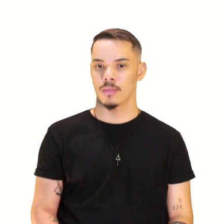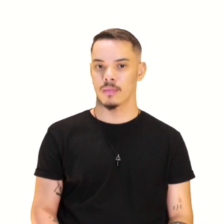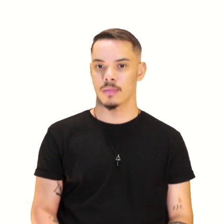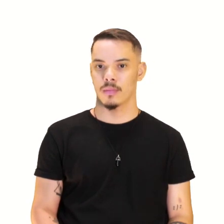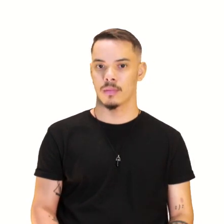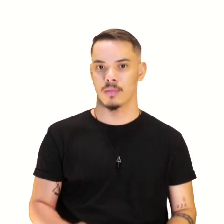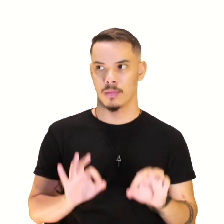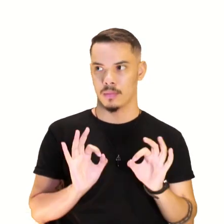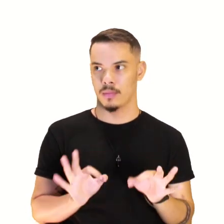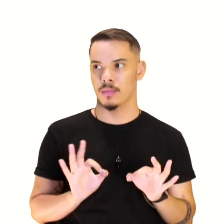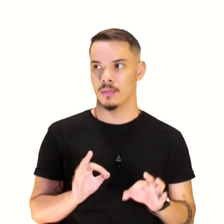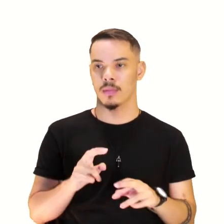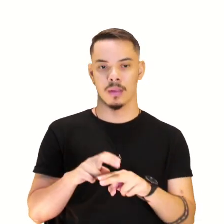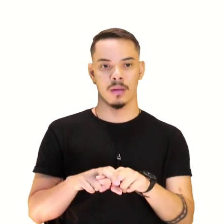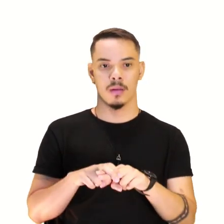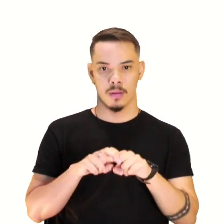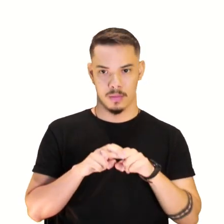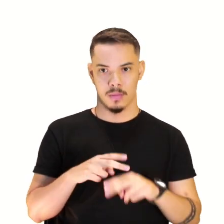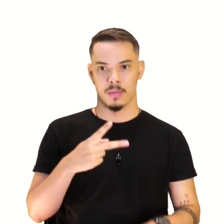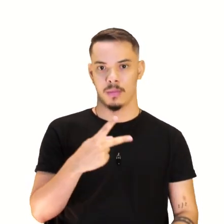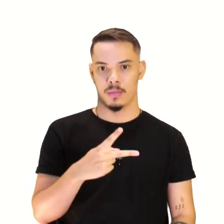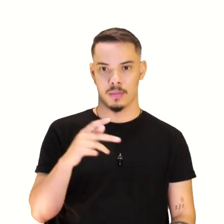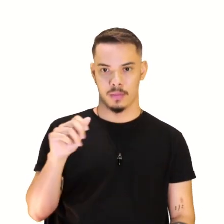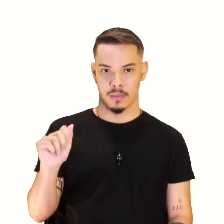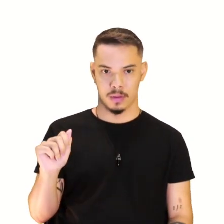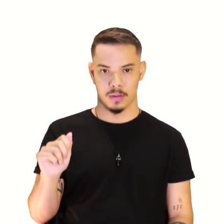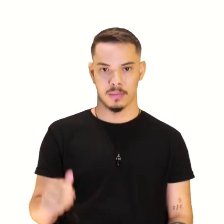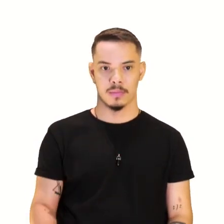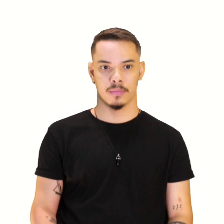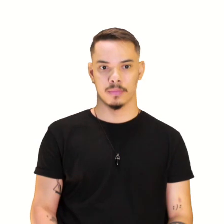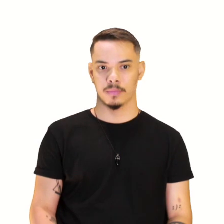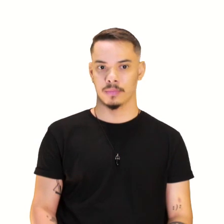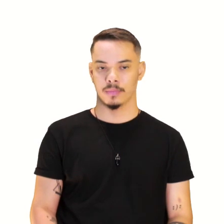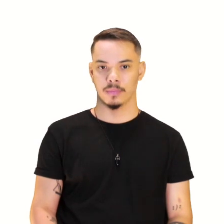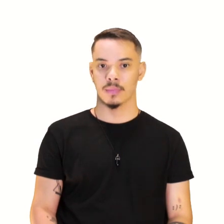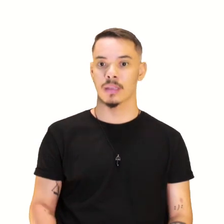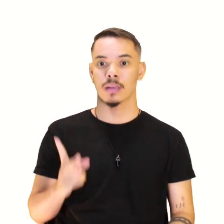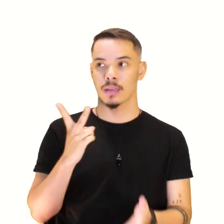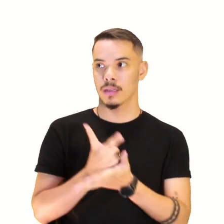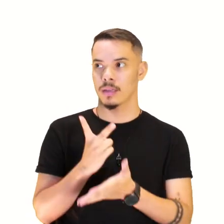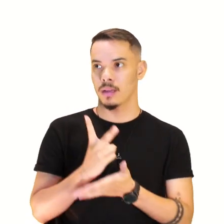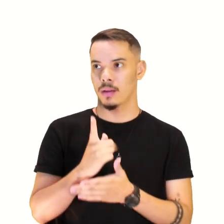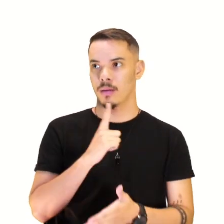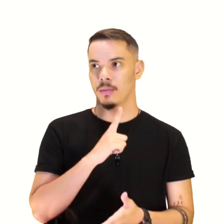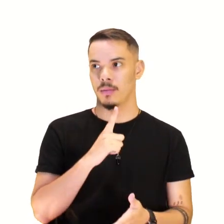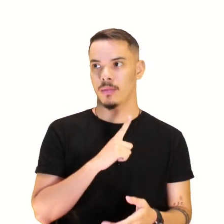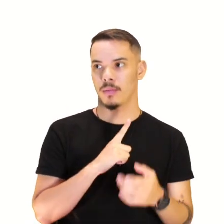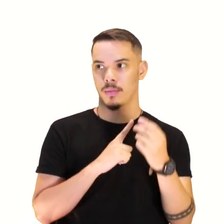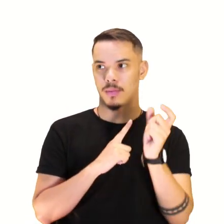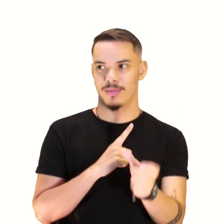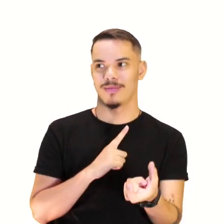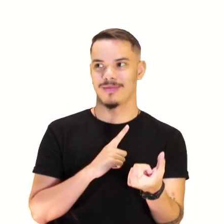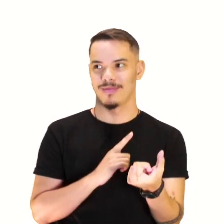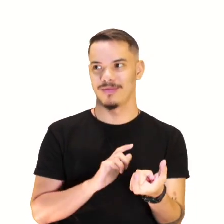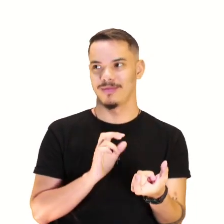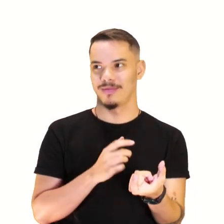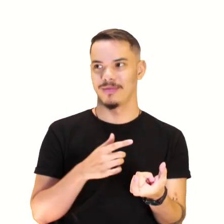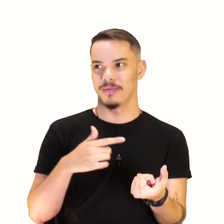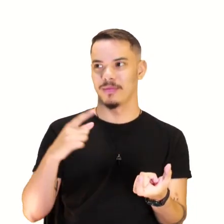certo? Então, se é uma PA, para acharmos a razão, sempre o termo da frente menos o seu